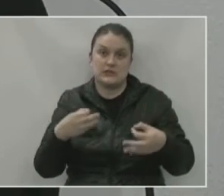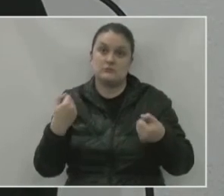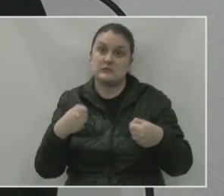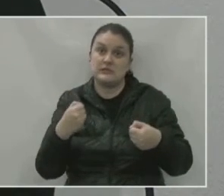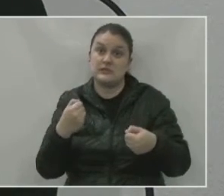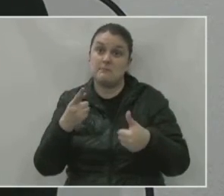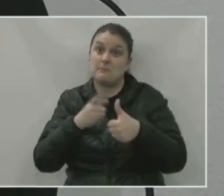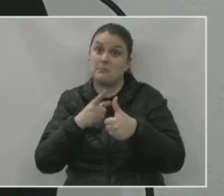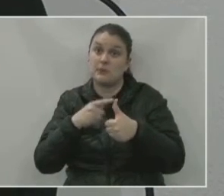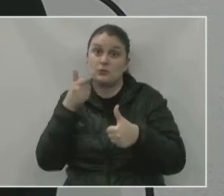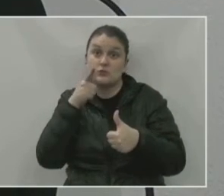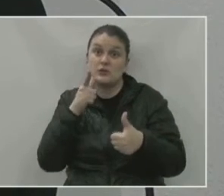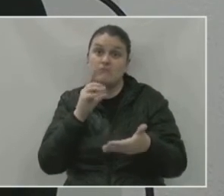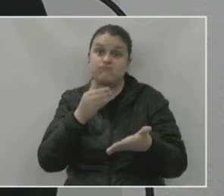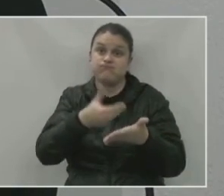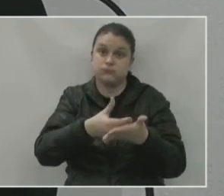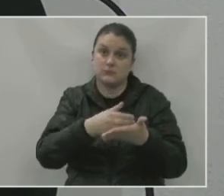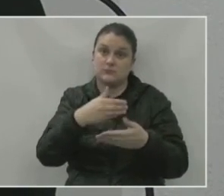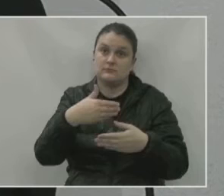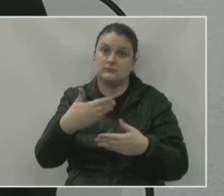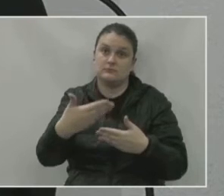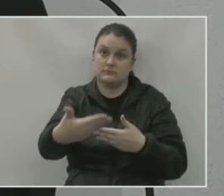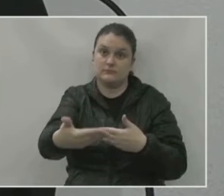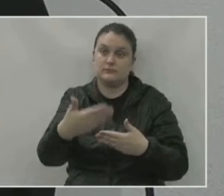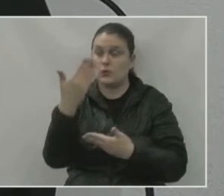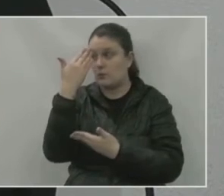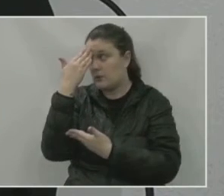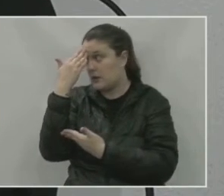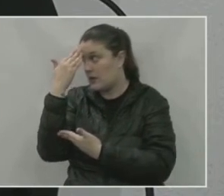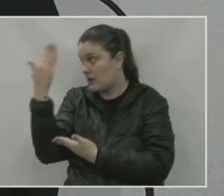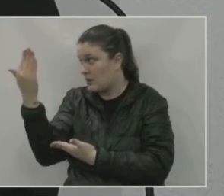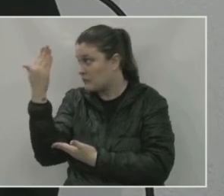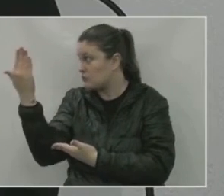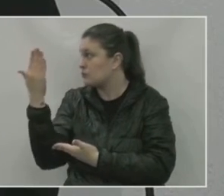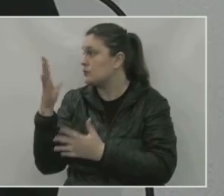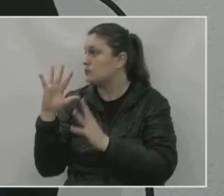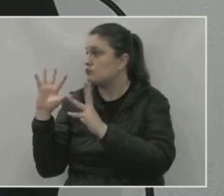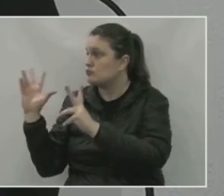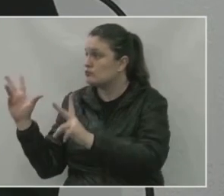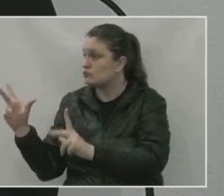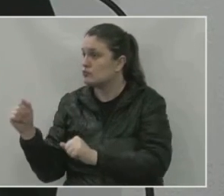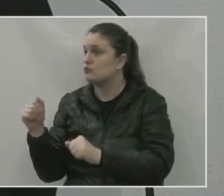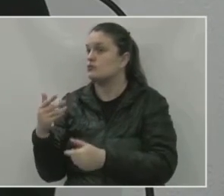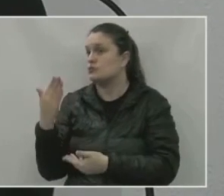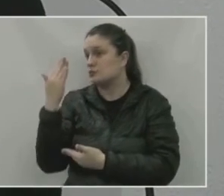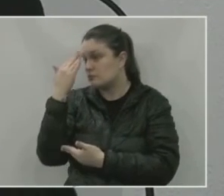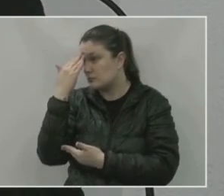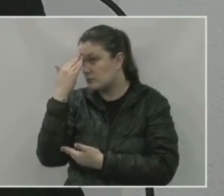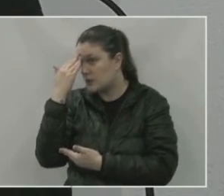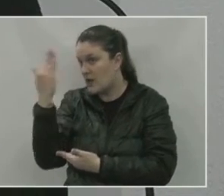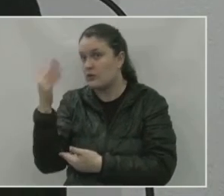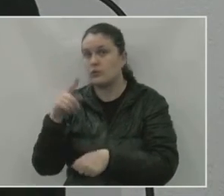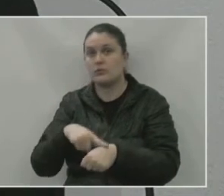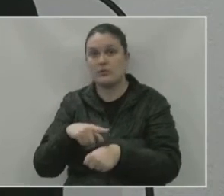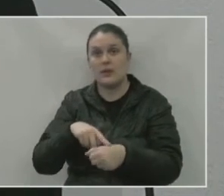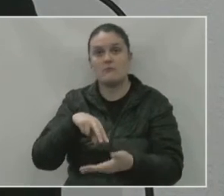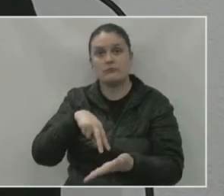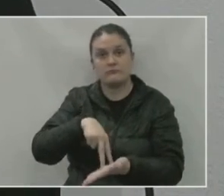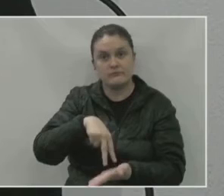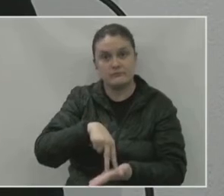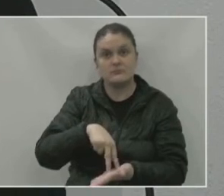dinheiro que nós não dispomos ainda. Obrigado, agradeço o tempo despendido